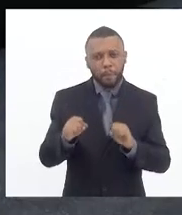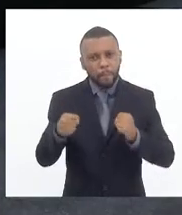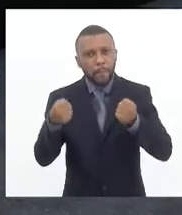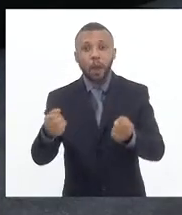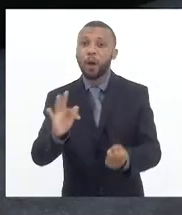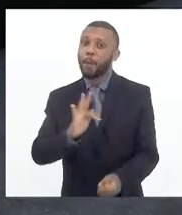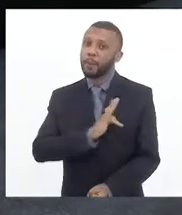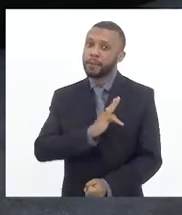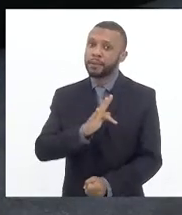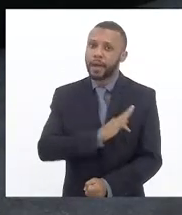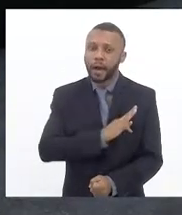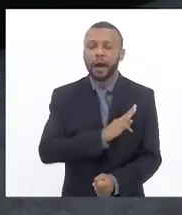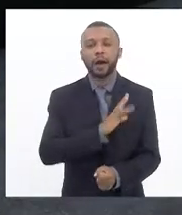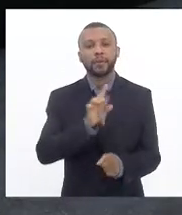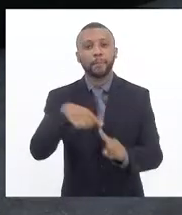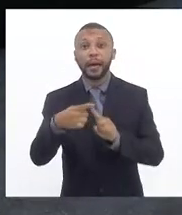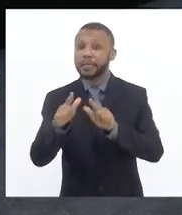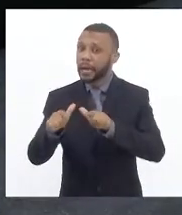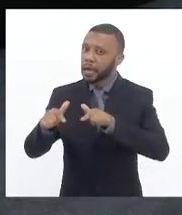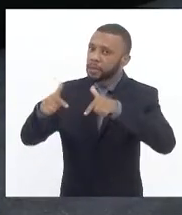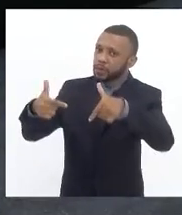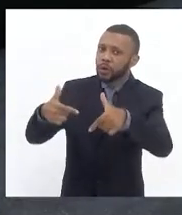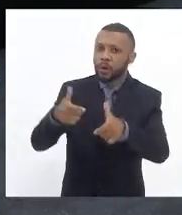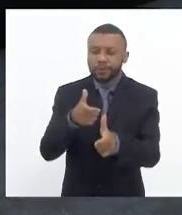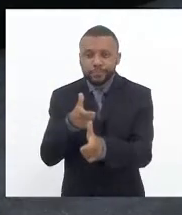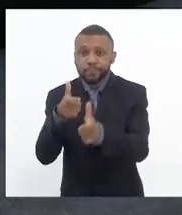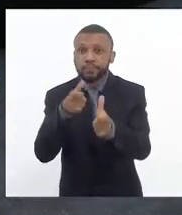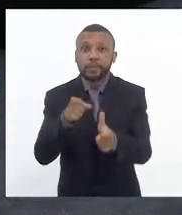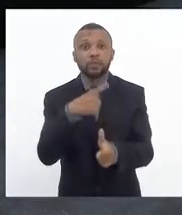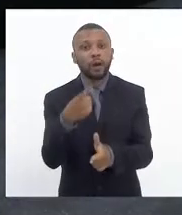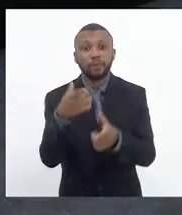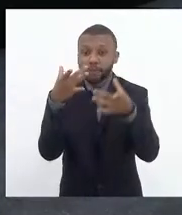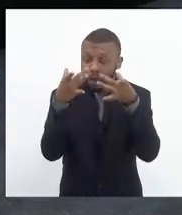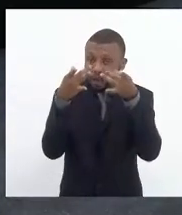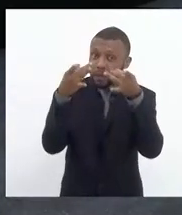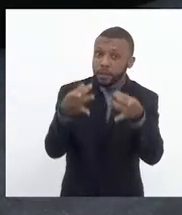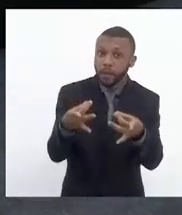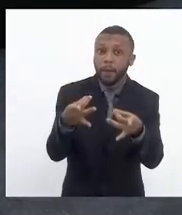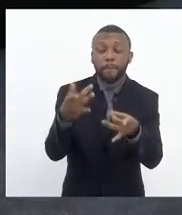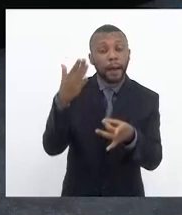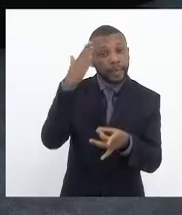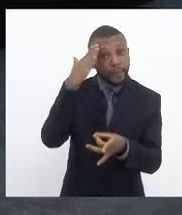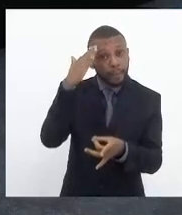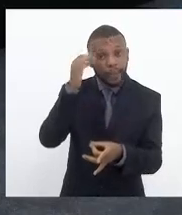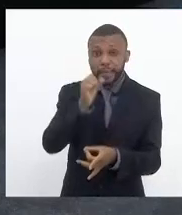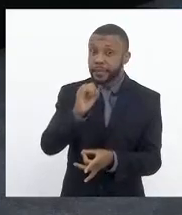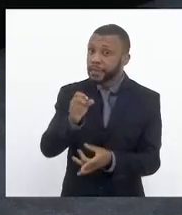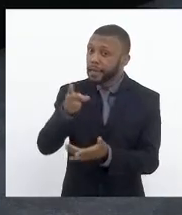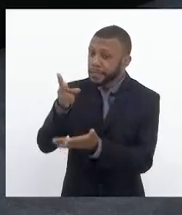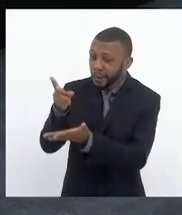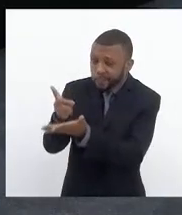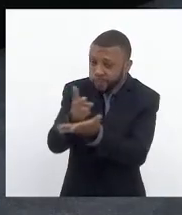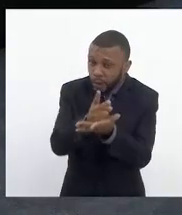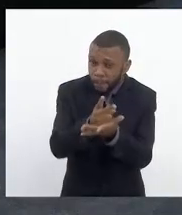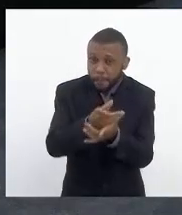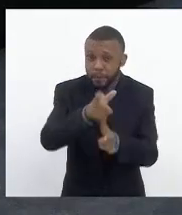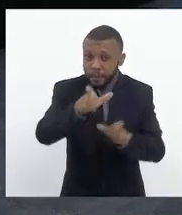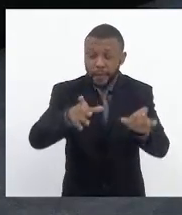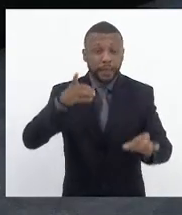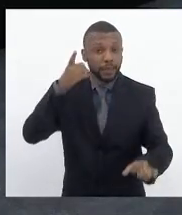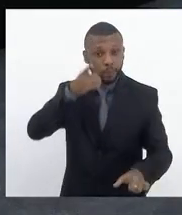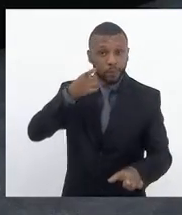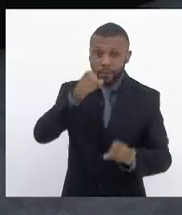operações e nós vamos ficar vigilantes para saber se essas mesmas pessoas que defendem os policiais